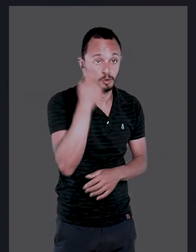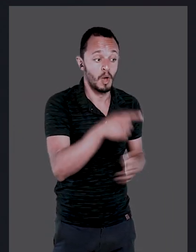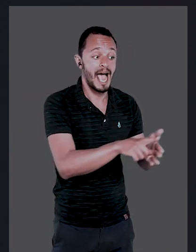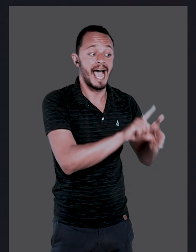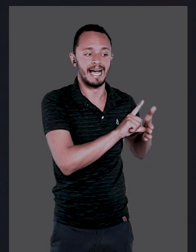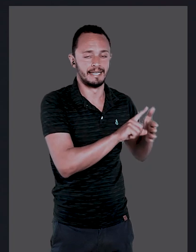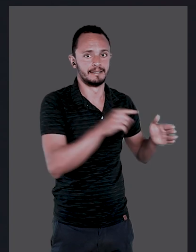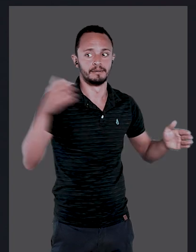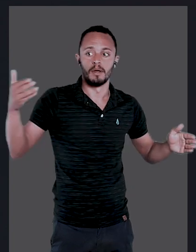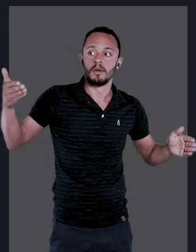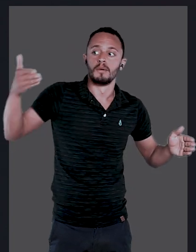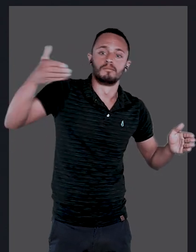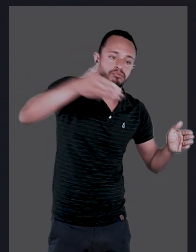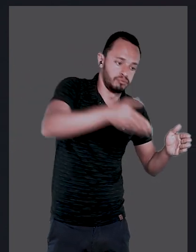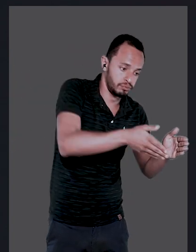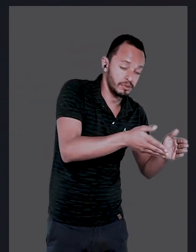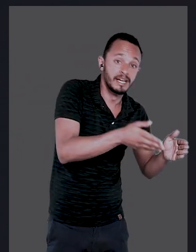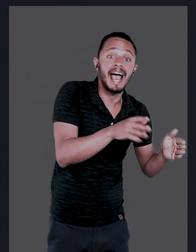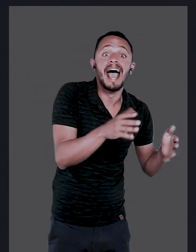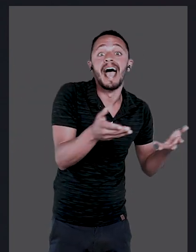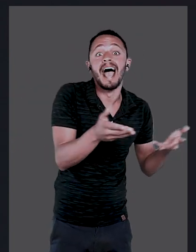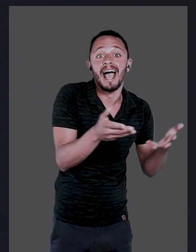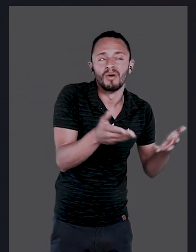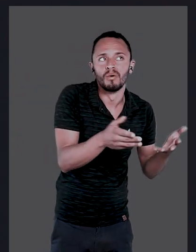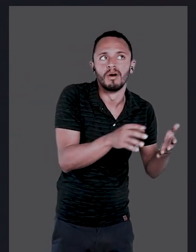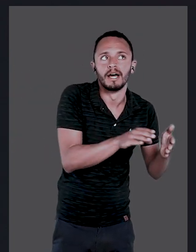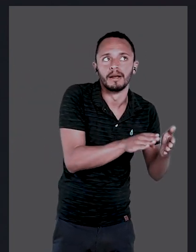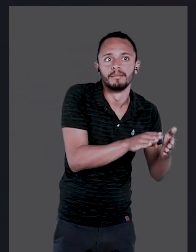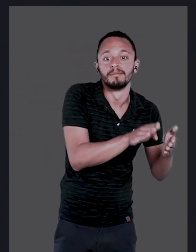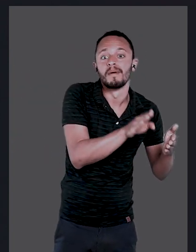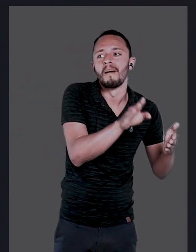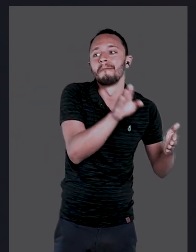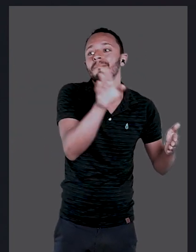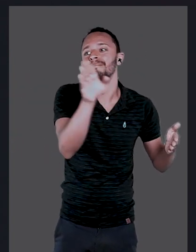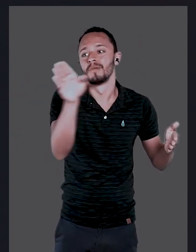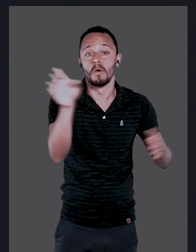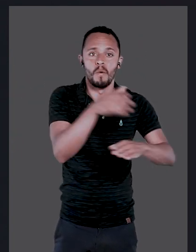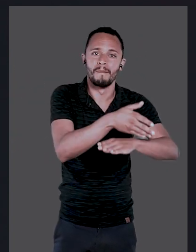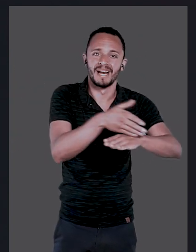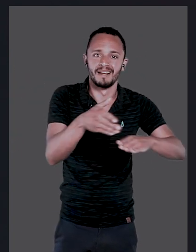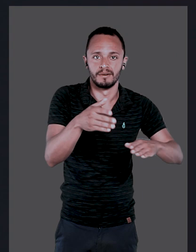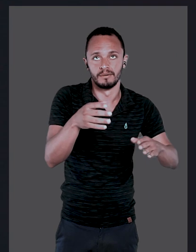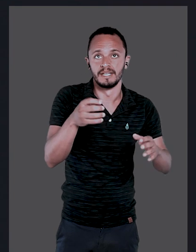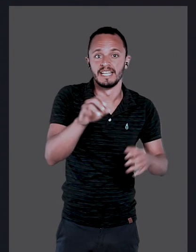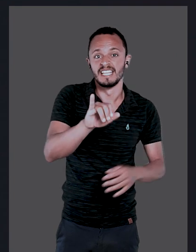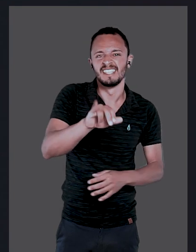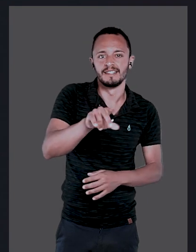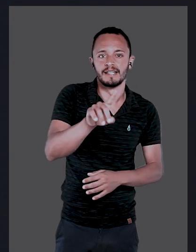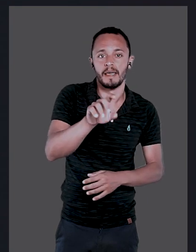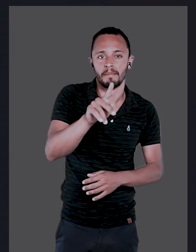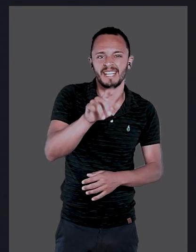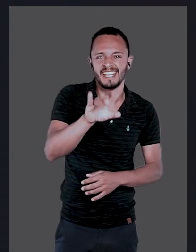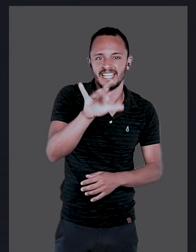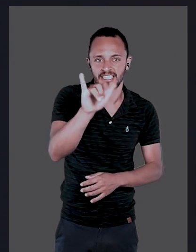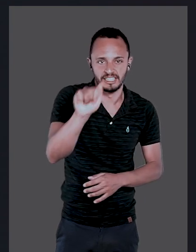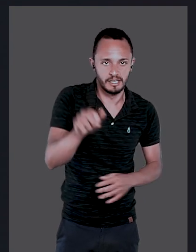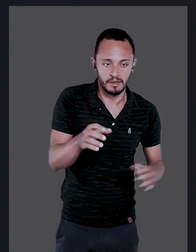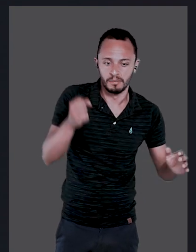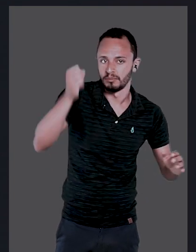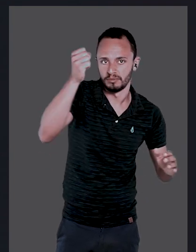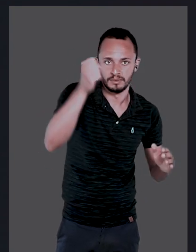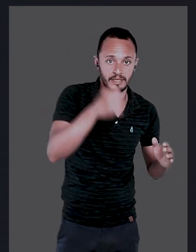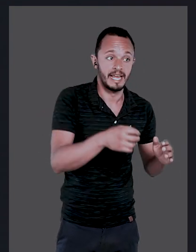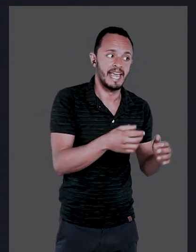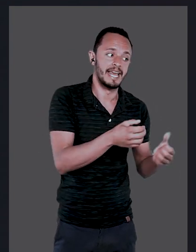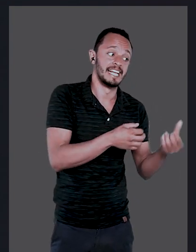milhões à chegada dos brancos e 2 milhões à saída, enfim, na data